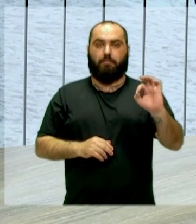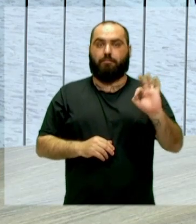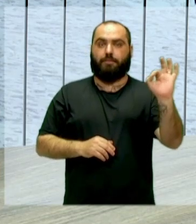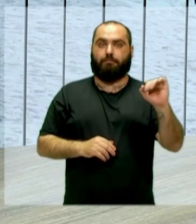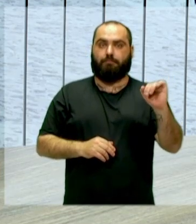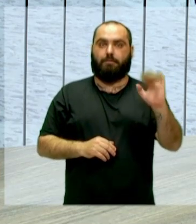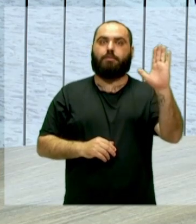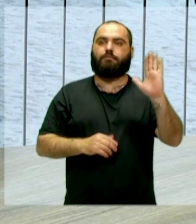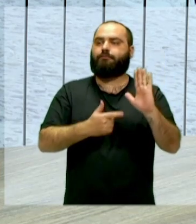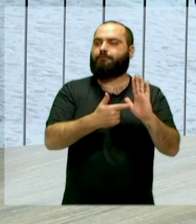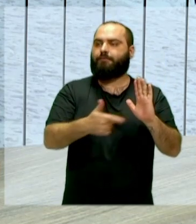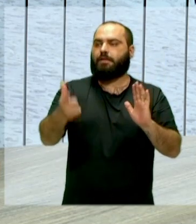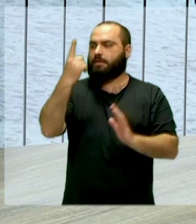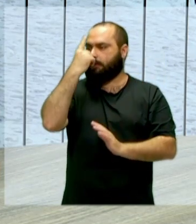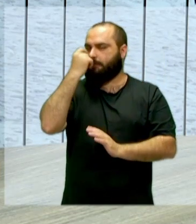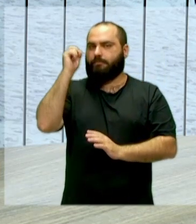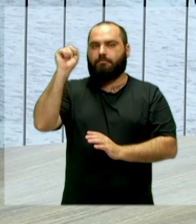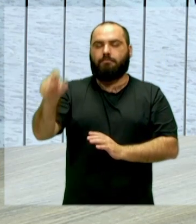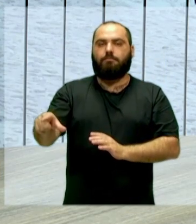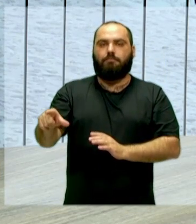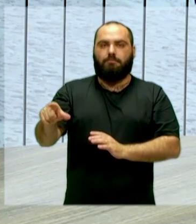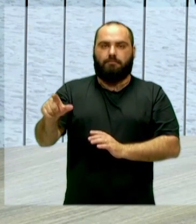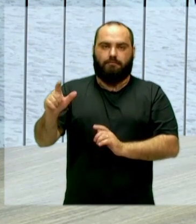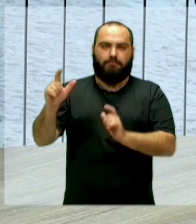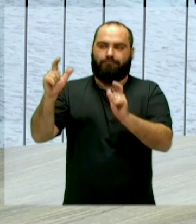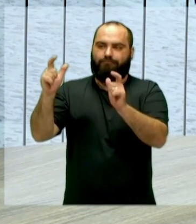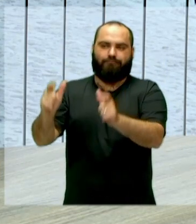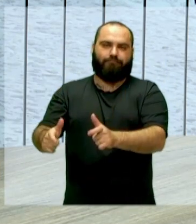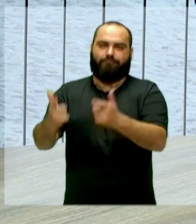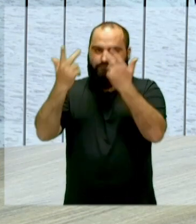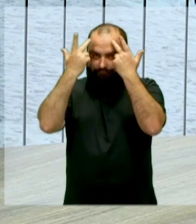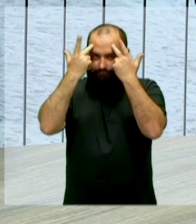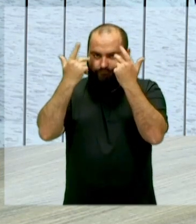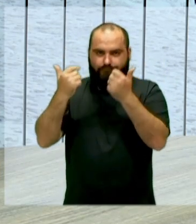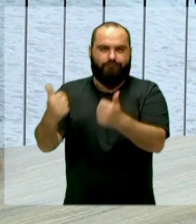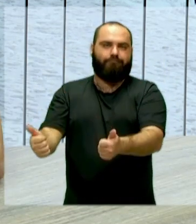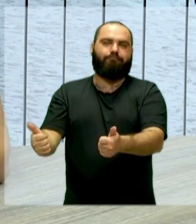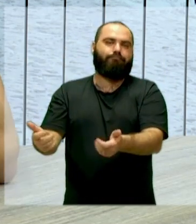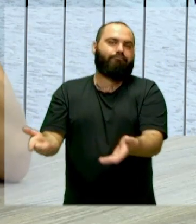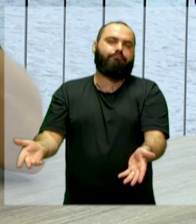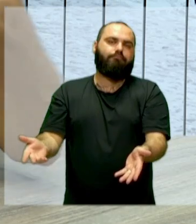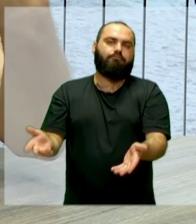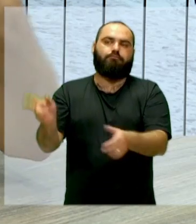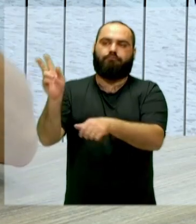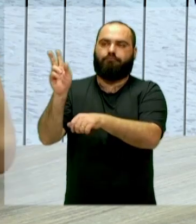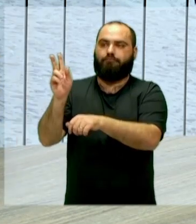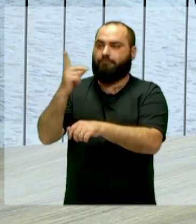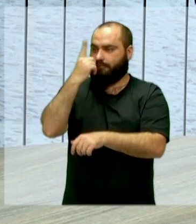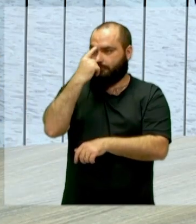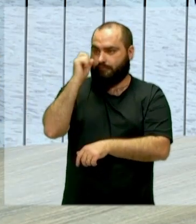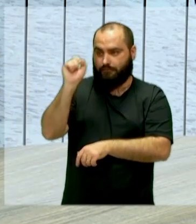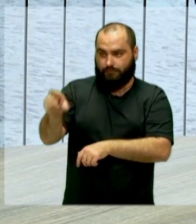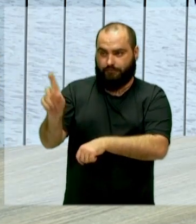tem uma taxa de manutenção altíssima né para fazer todo o Controle Ambiental para cuidar de toda aquela estrutura é muito